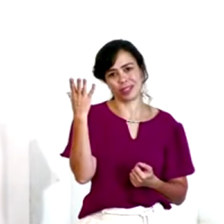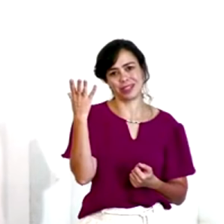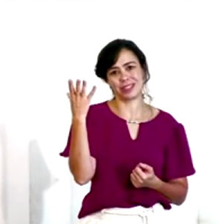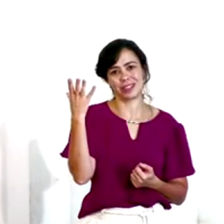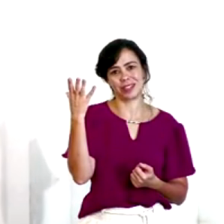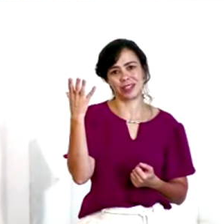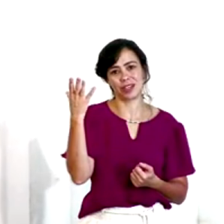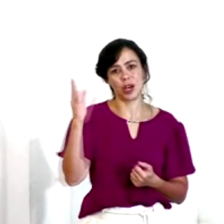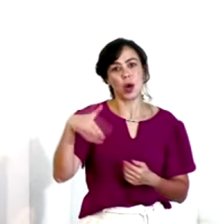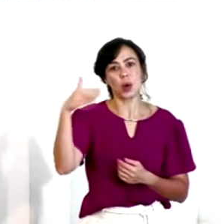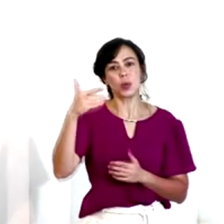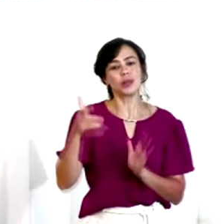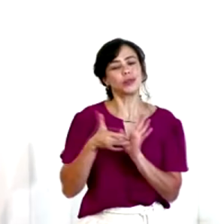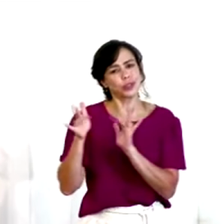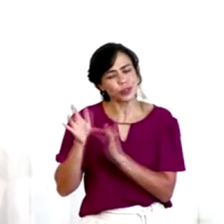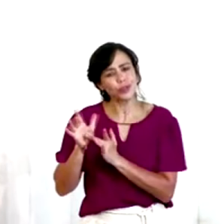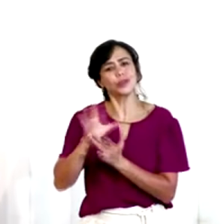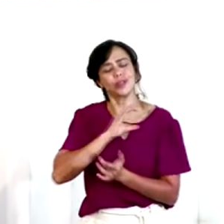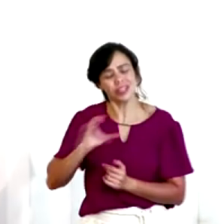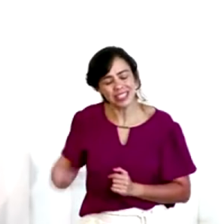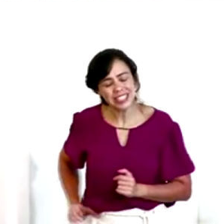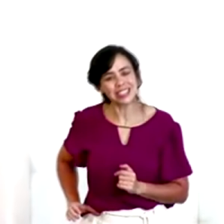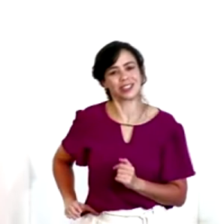na pessoa e na obra de Cristo.